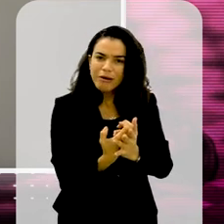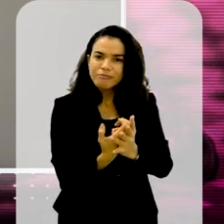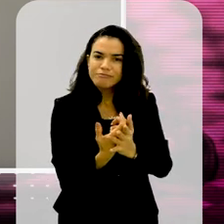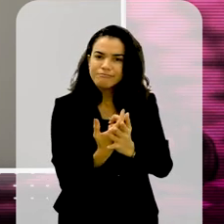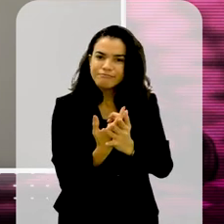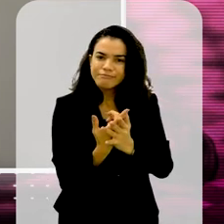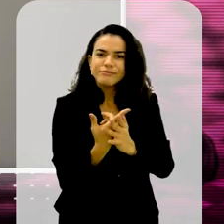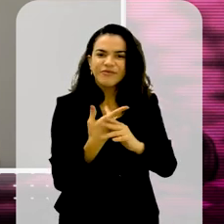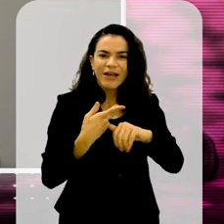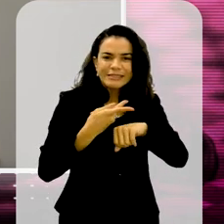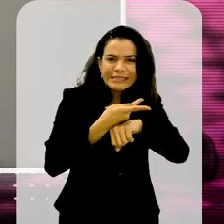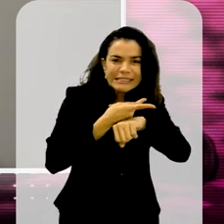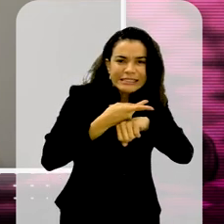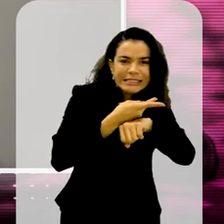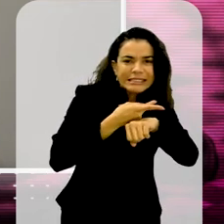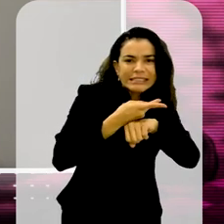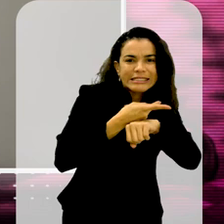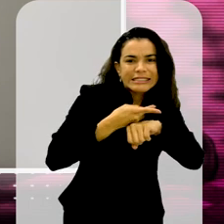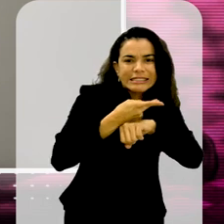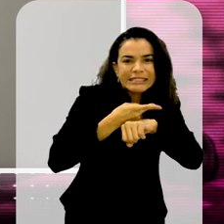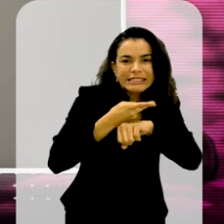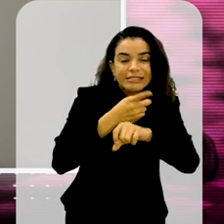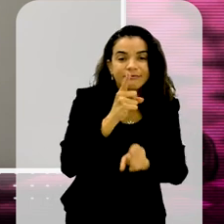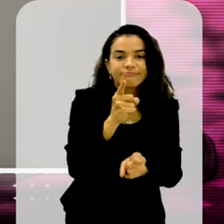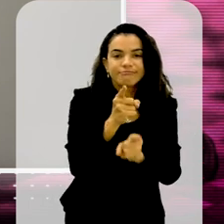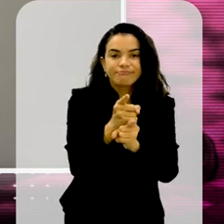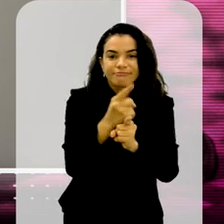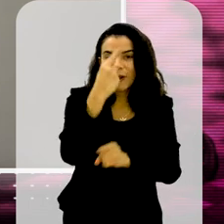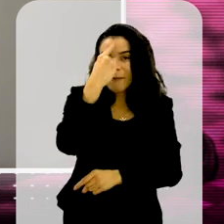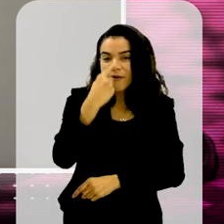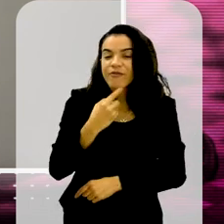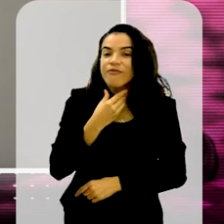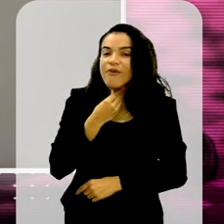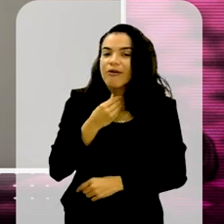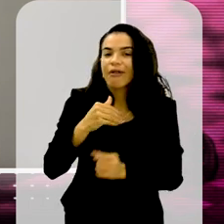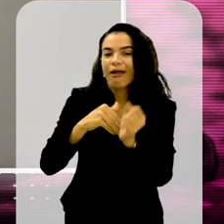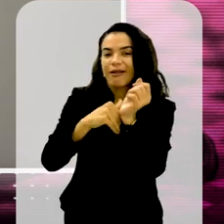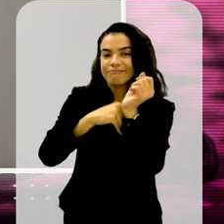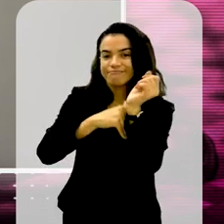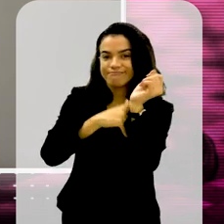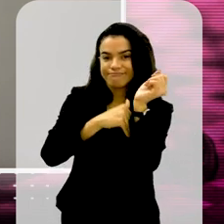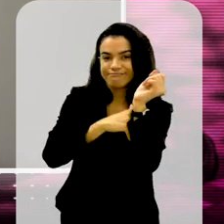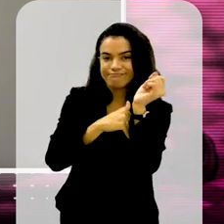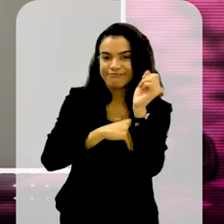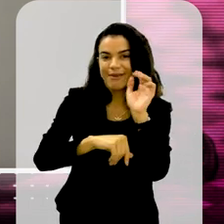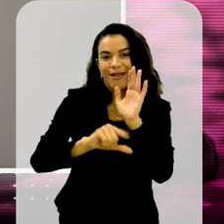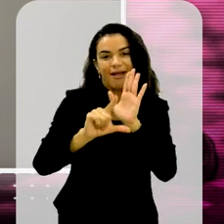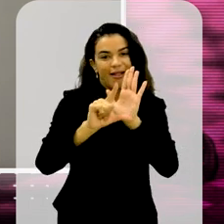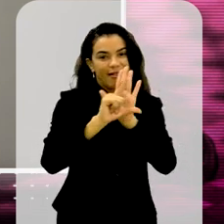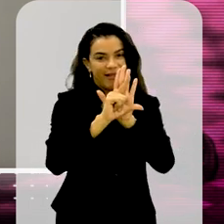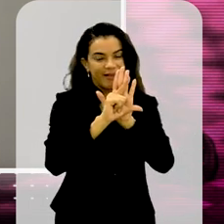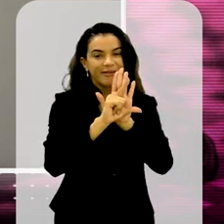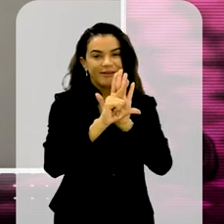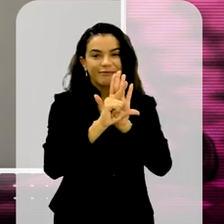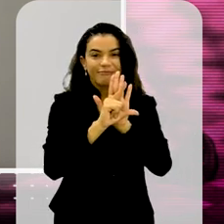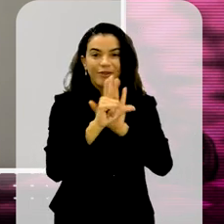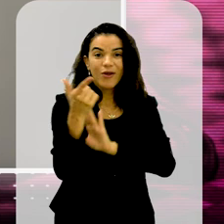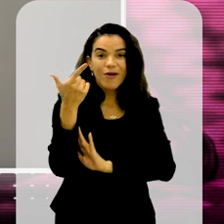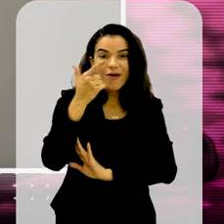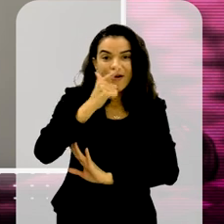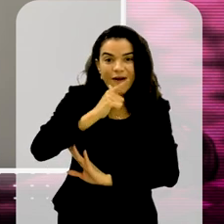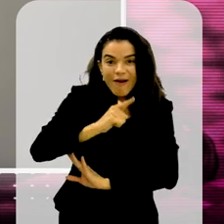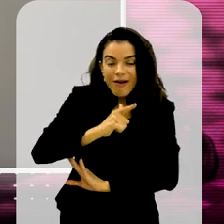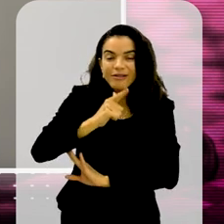levar à identificação desse sujeito, desse indivíduo, eles são sigilosos por lei. Nós só